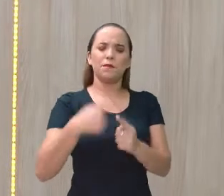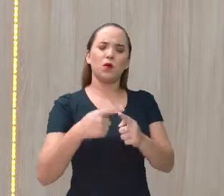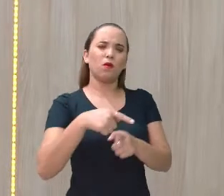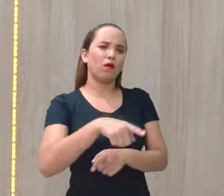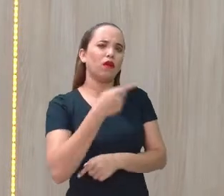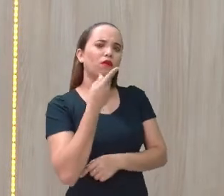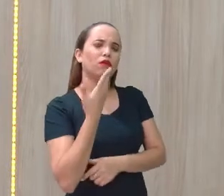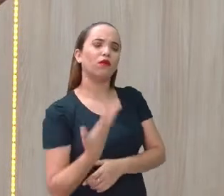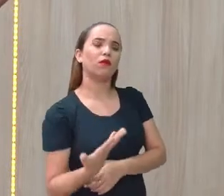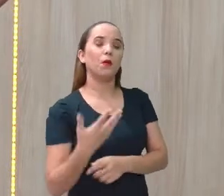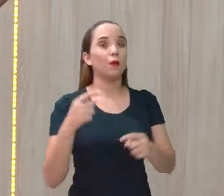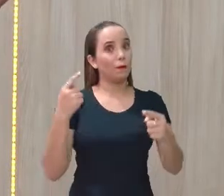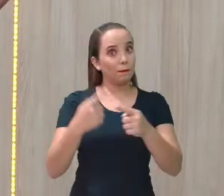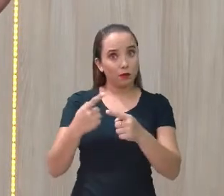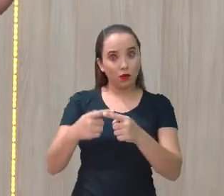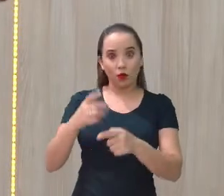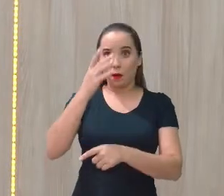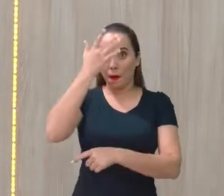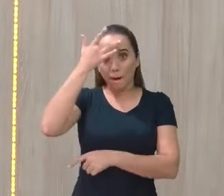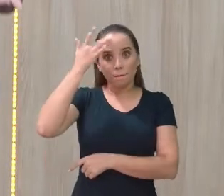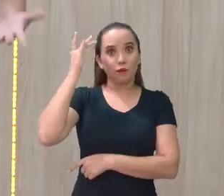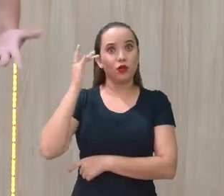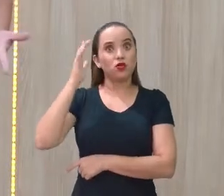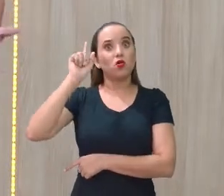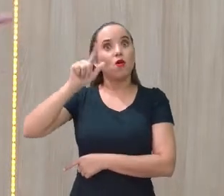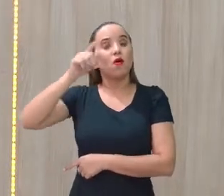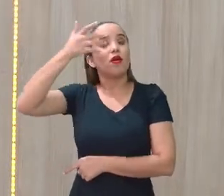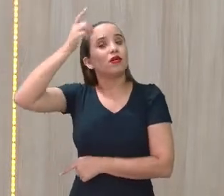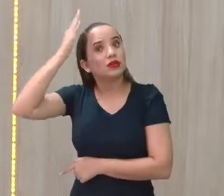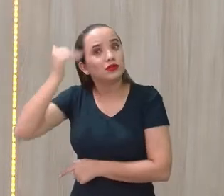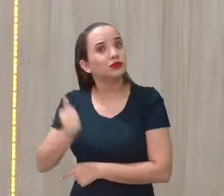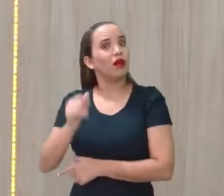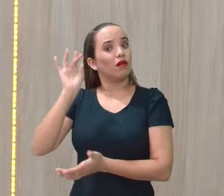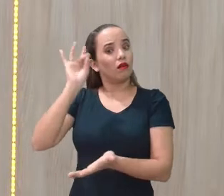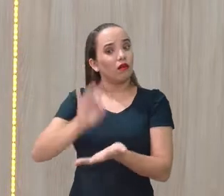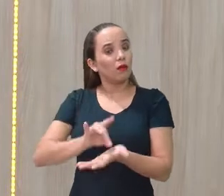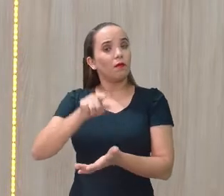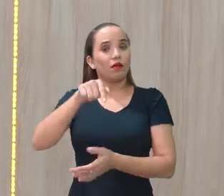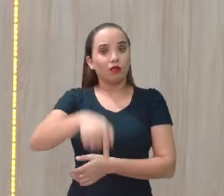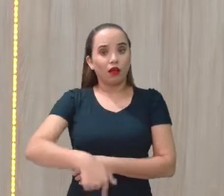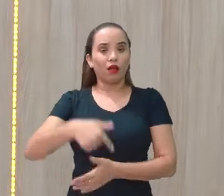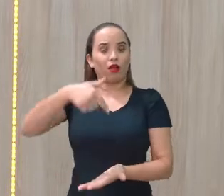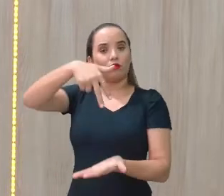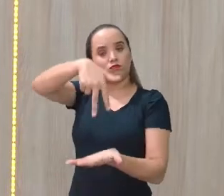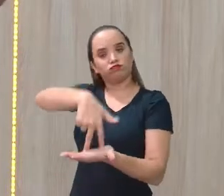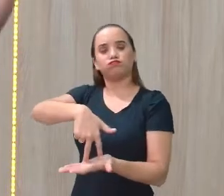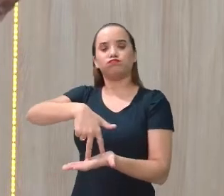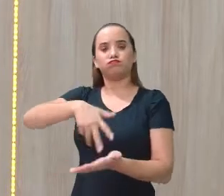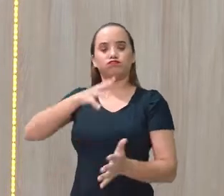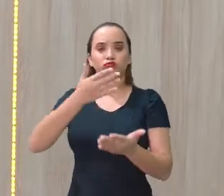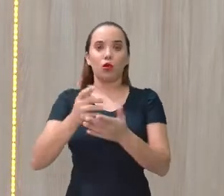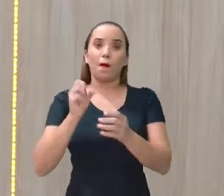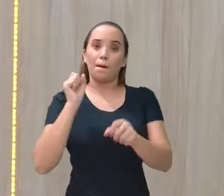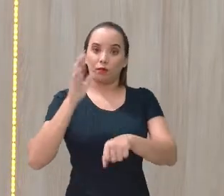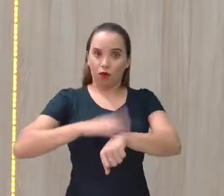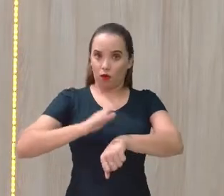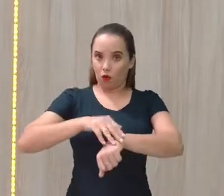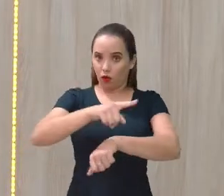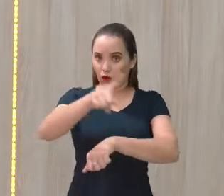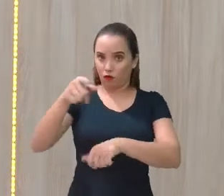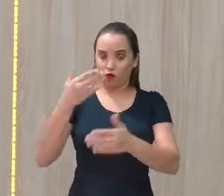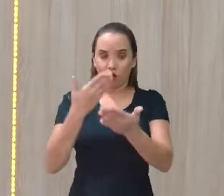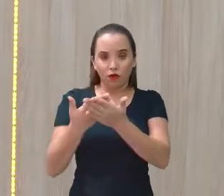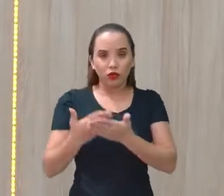ali falando sobre algum assunto é o especialista. Então você, quando estuda sobre algo e vai fazer um